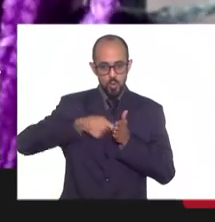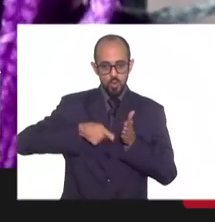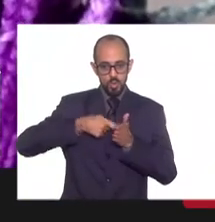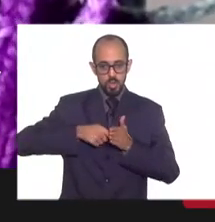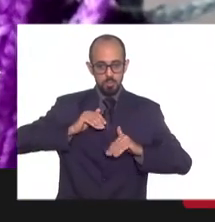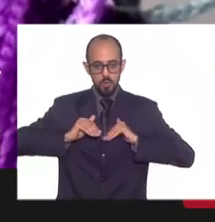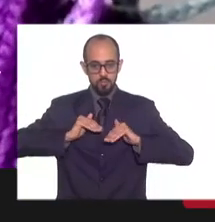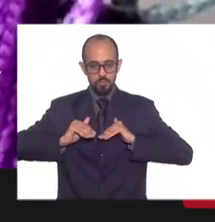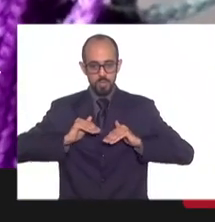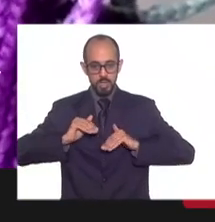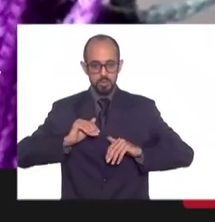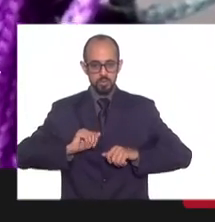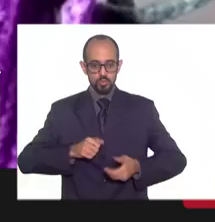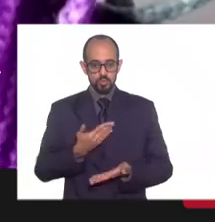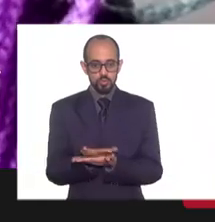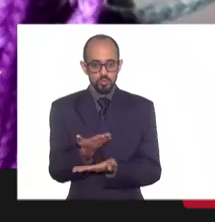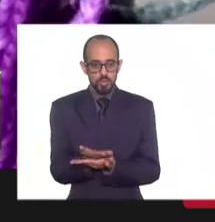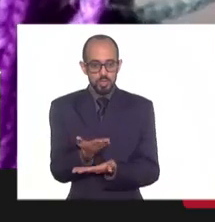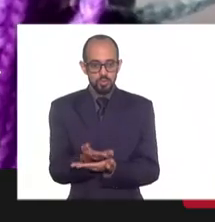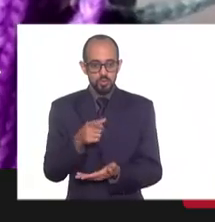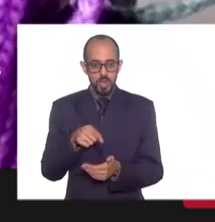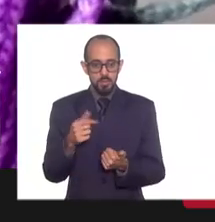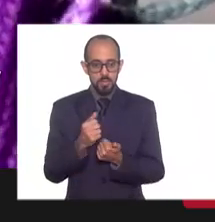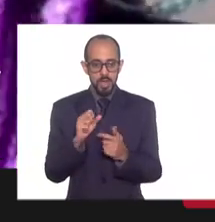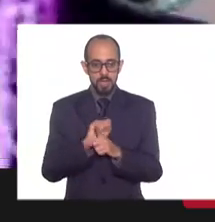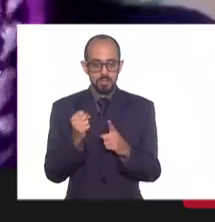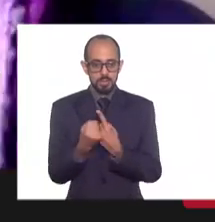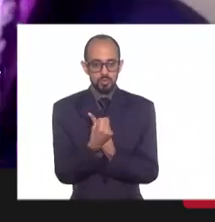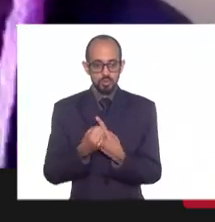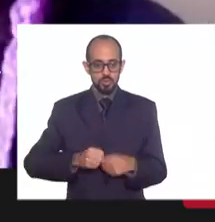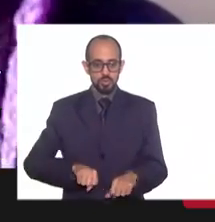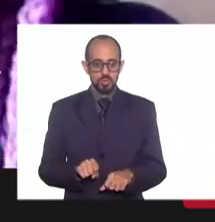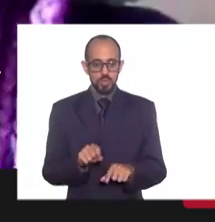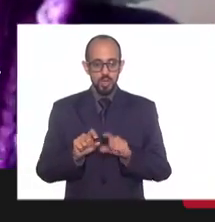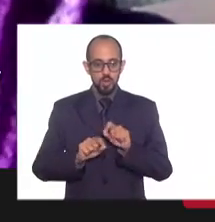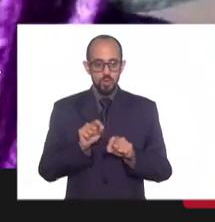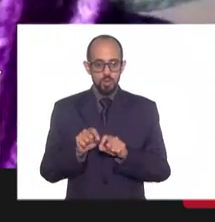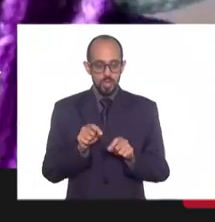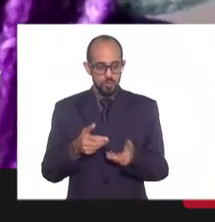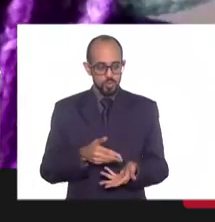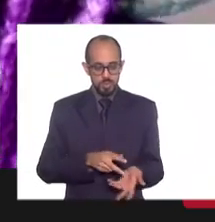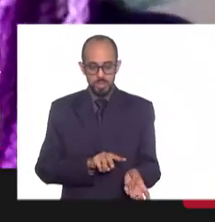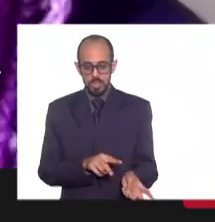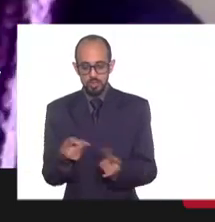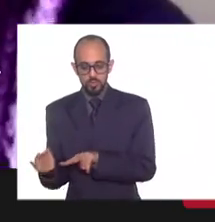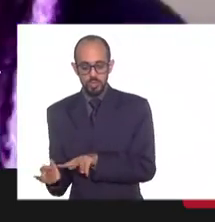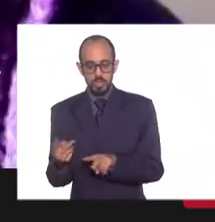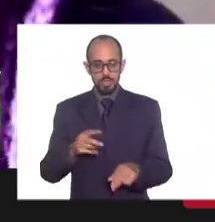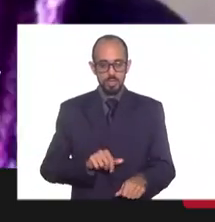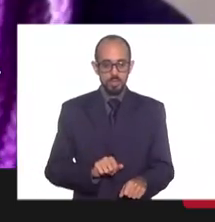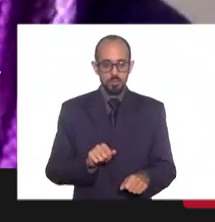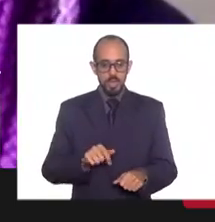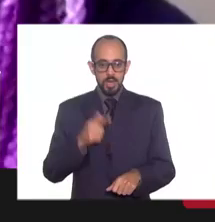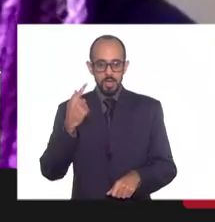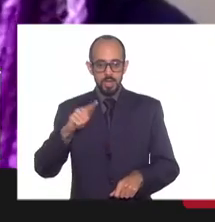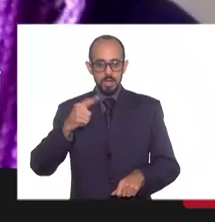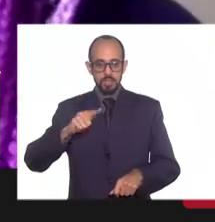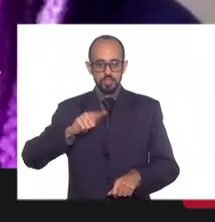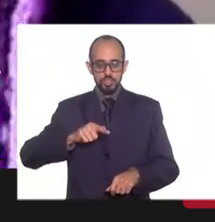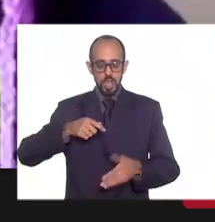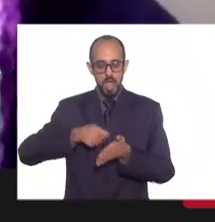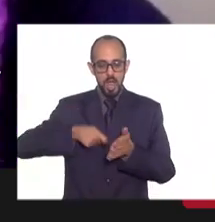estudantil sempre foi para que a ciência social da UERJ fosse transferida para o campo de Ilha Grande para garantir a